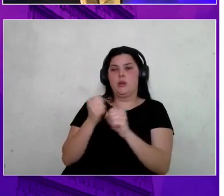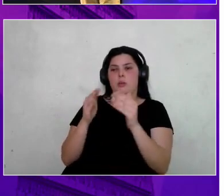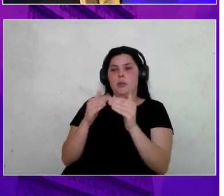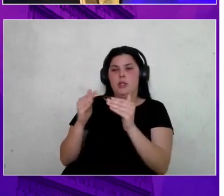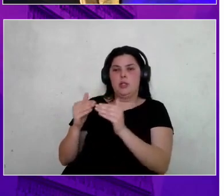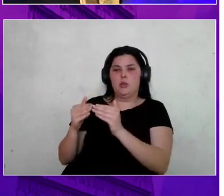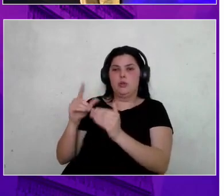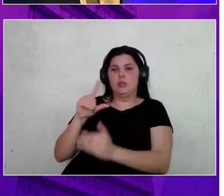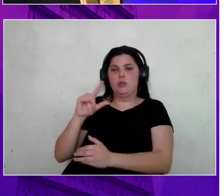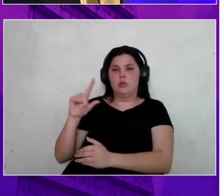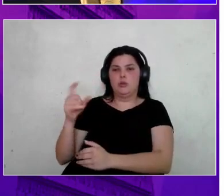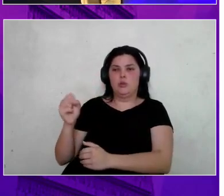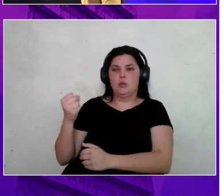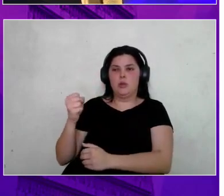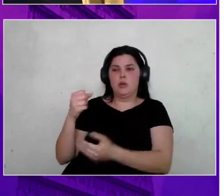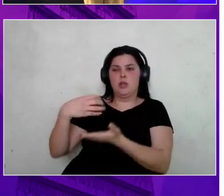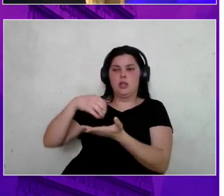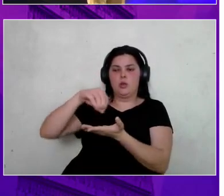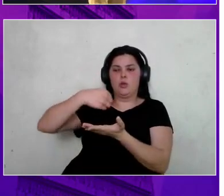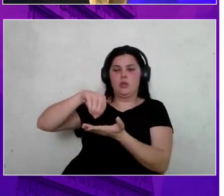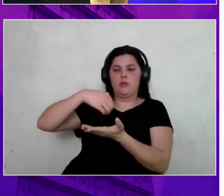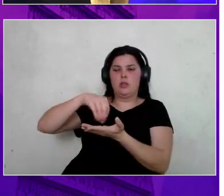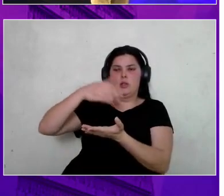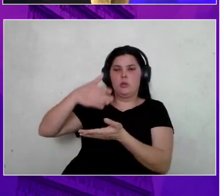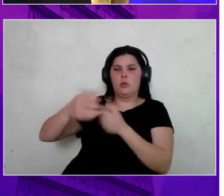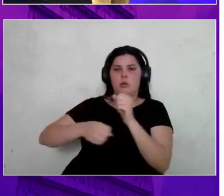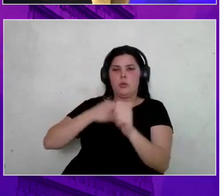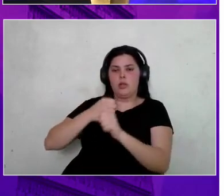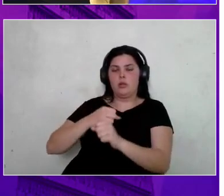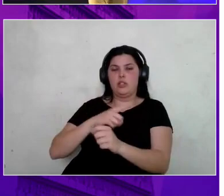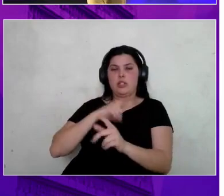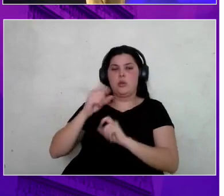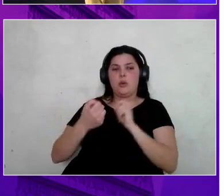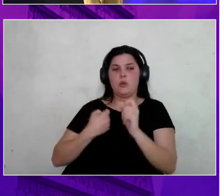de notificações por ano, e tínhamos um número X de